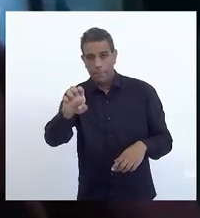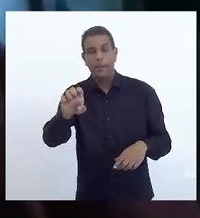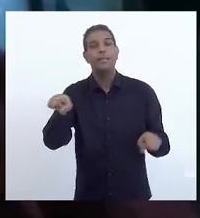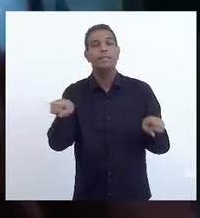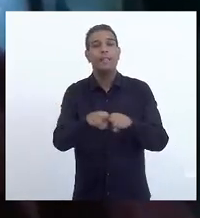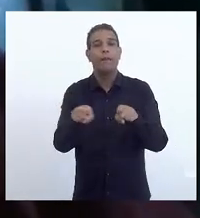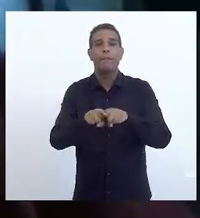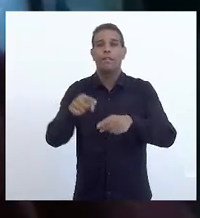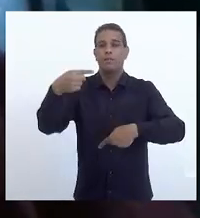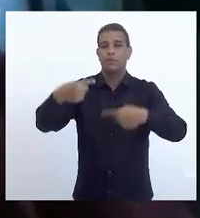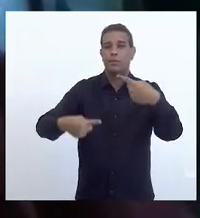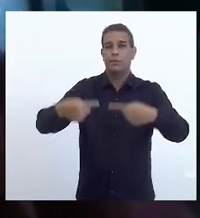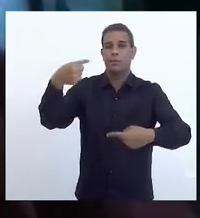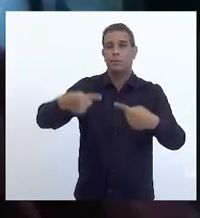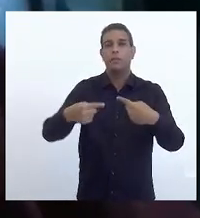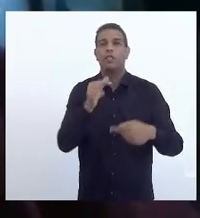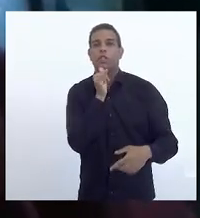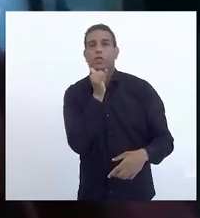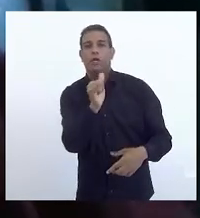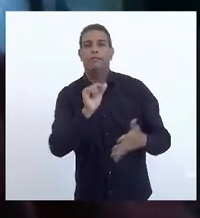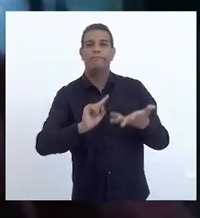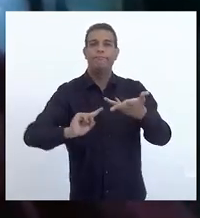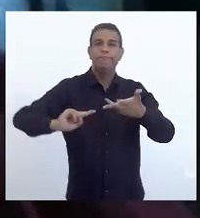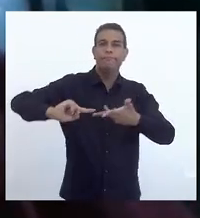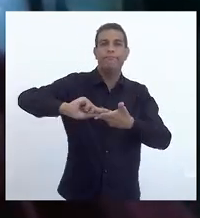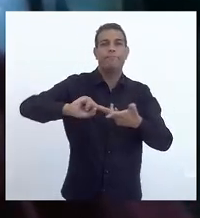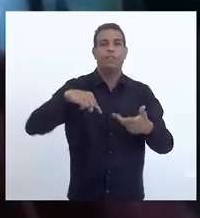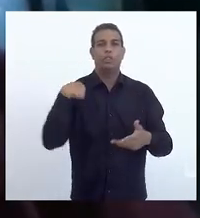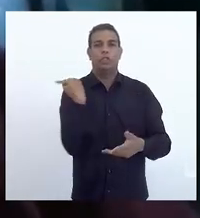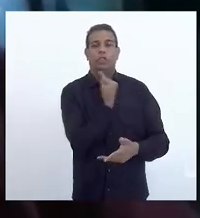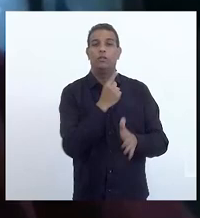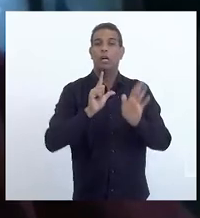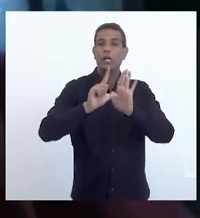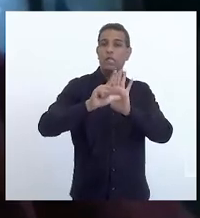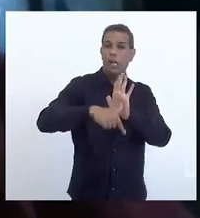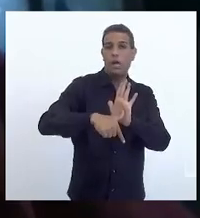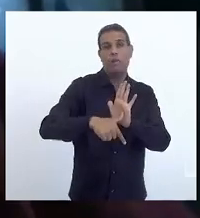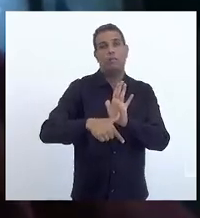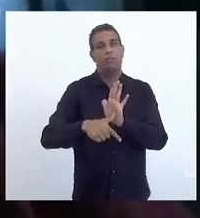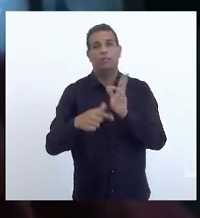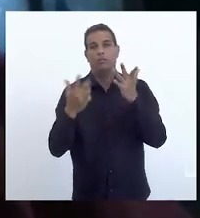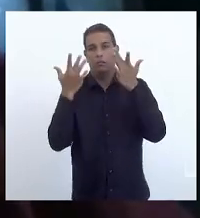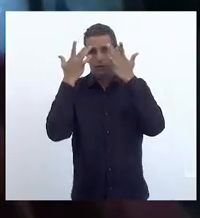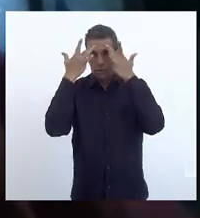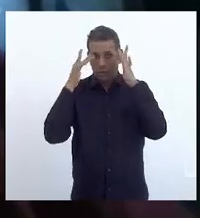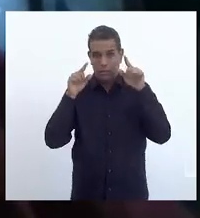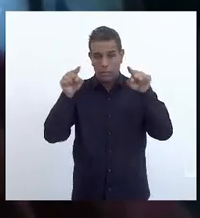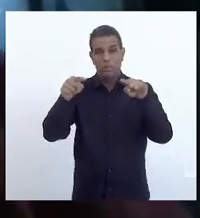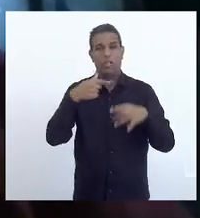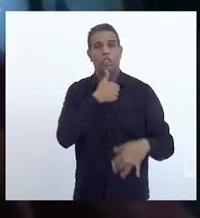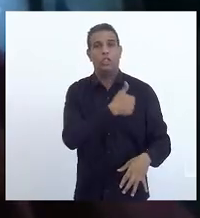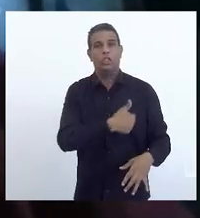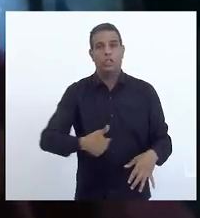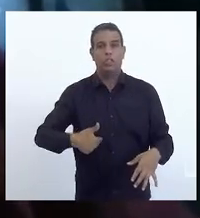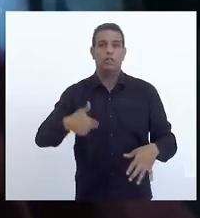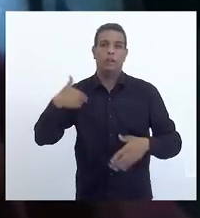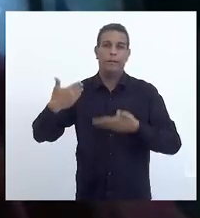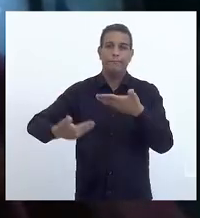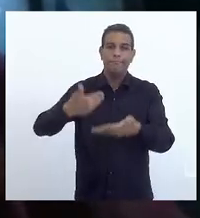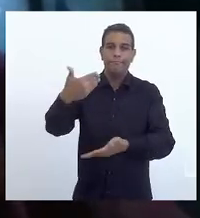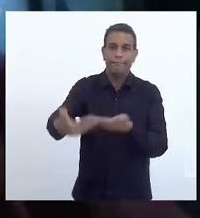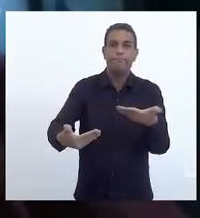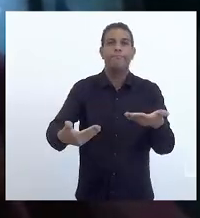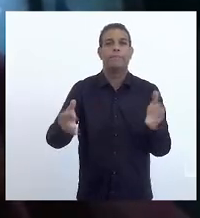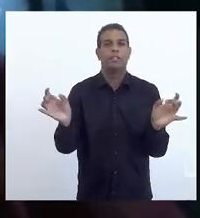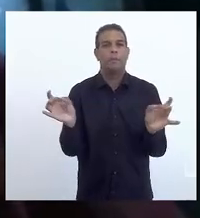exatamente isso, energias alternativas. Nós estamos muito atrasados. Não sei se vocês sabem, a China está na quinta geração de